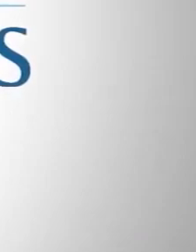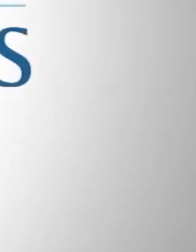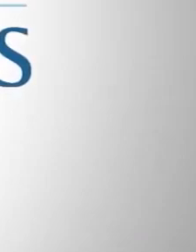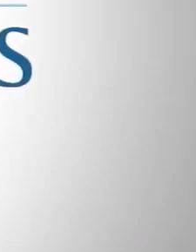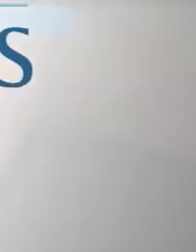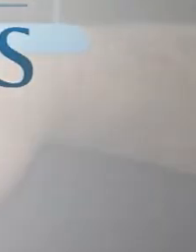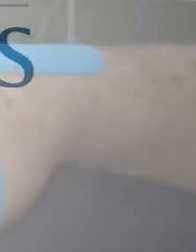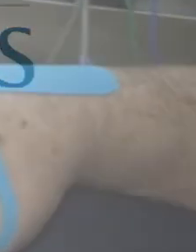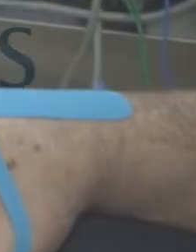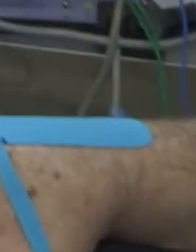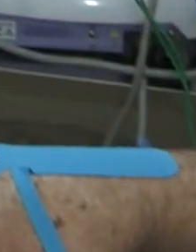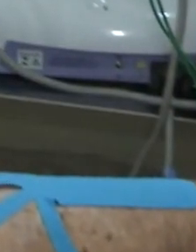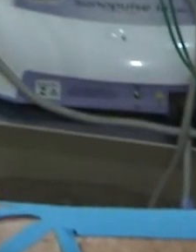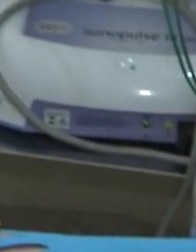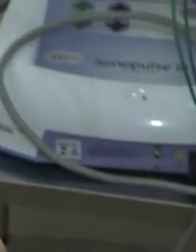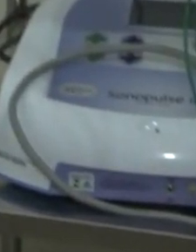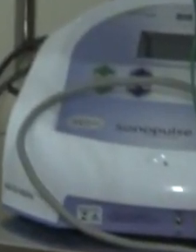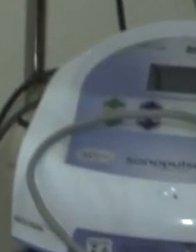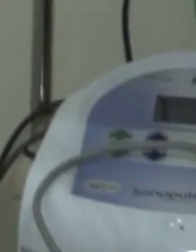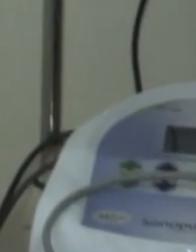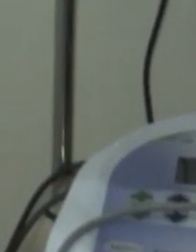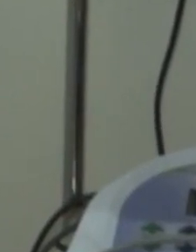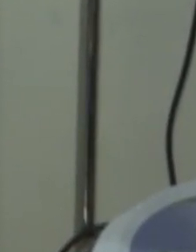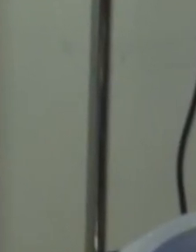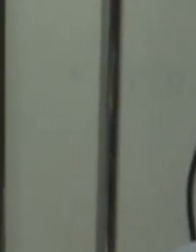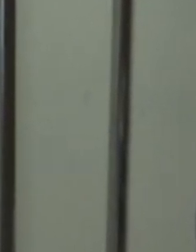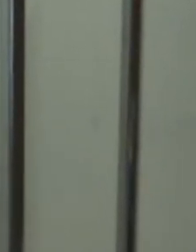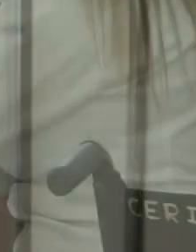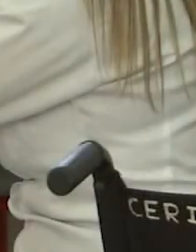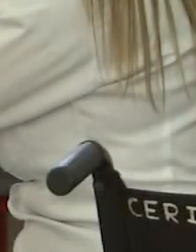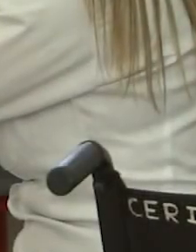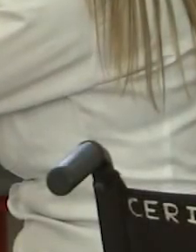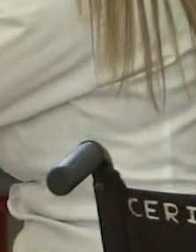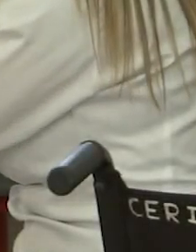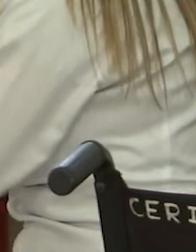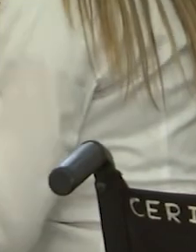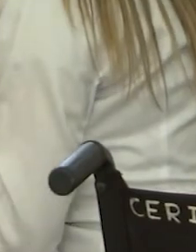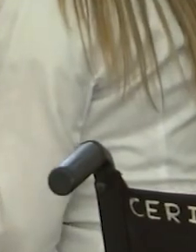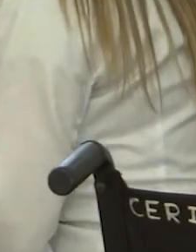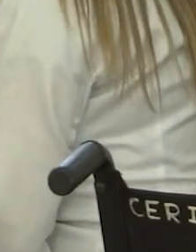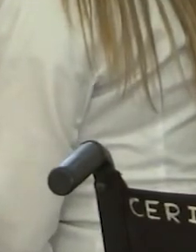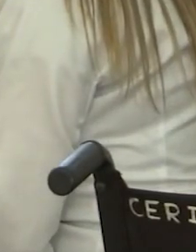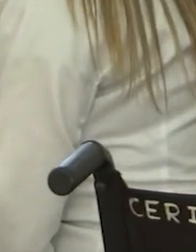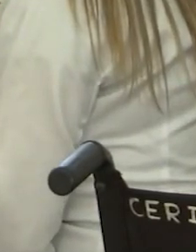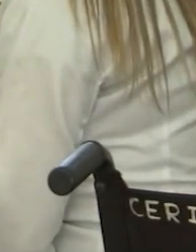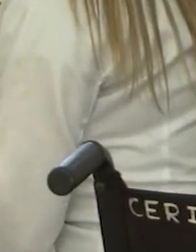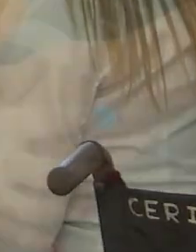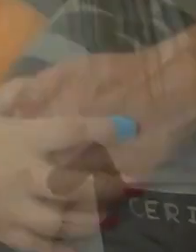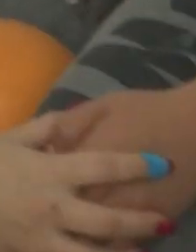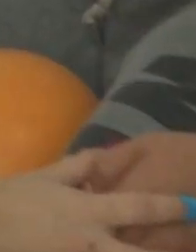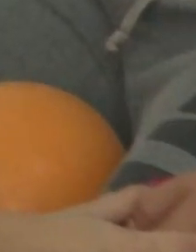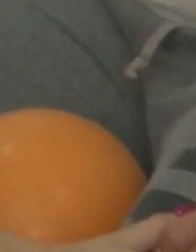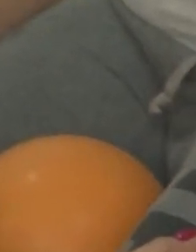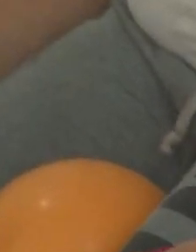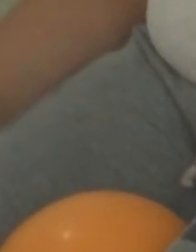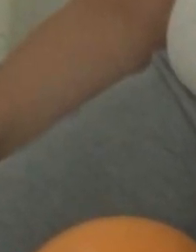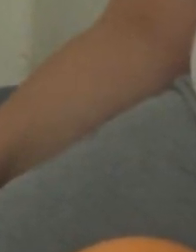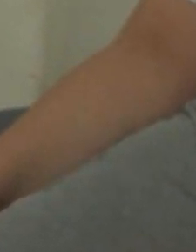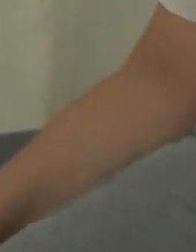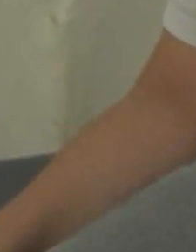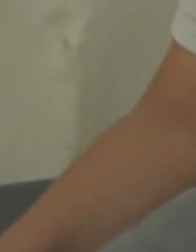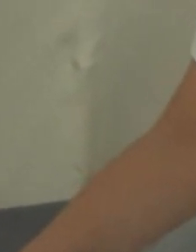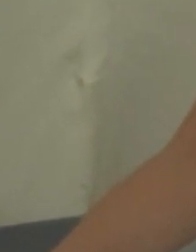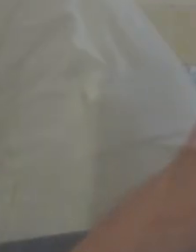oferece atendimento humanizado e multiprofissional a pessoas com deficiências de Araçatuba e outros